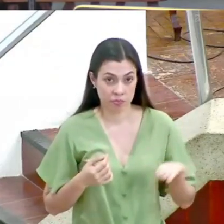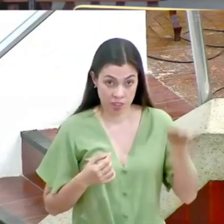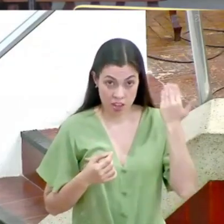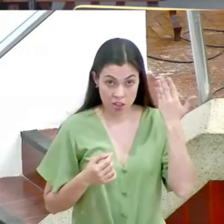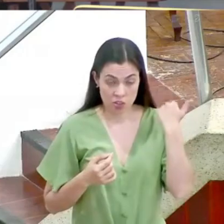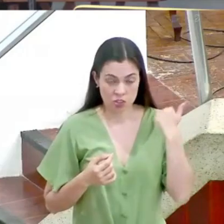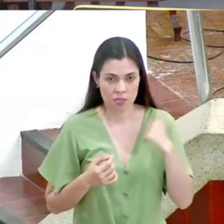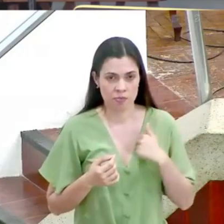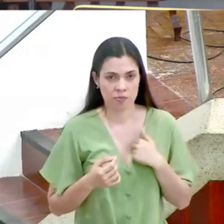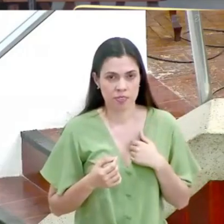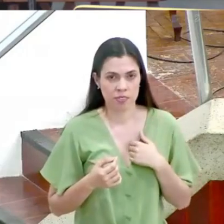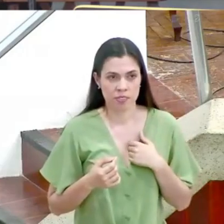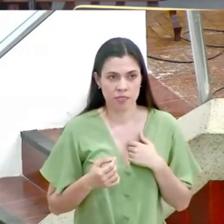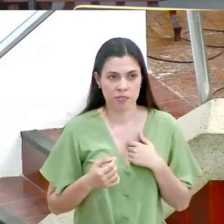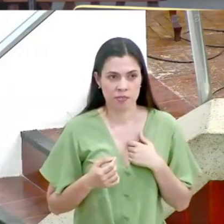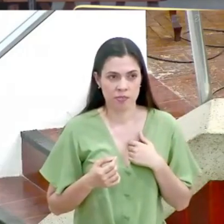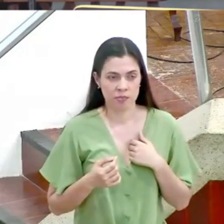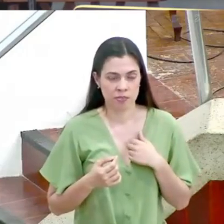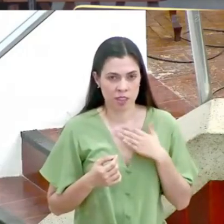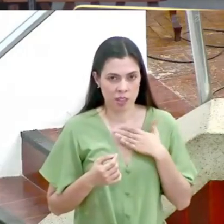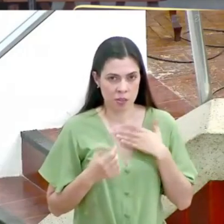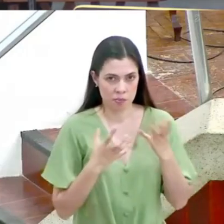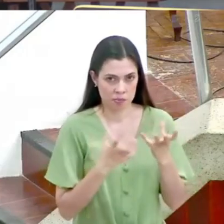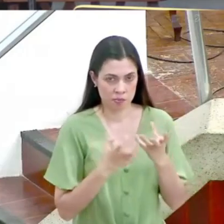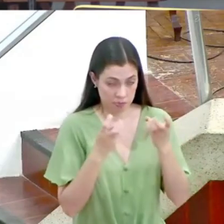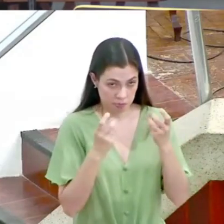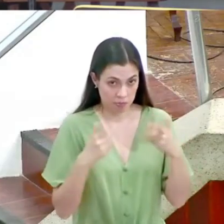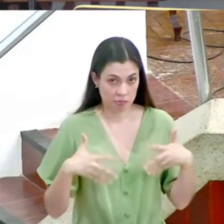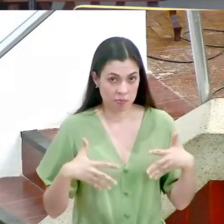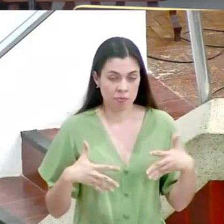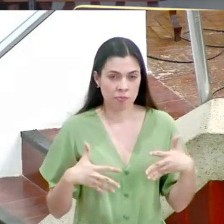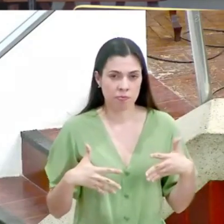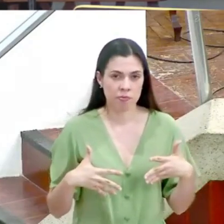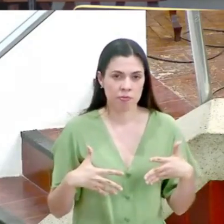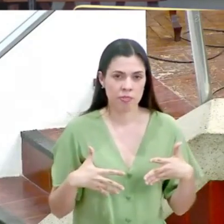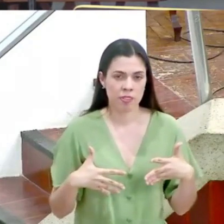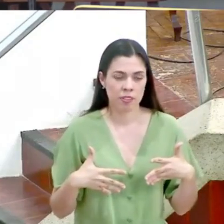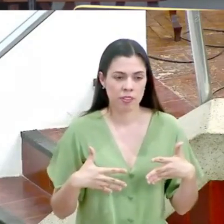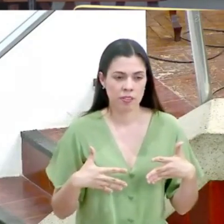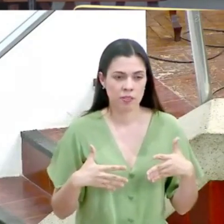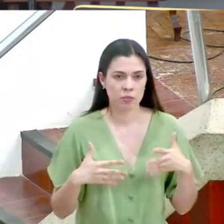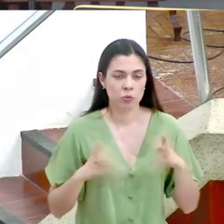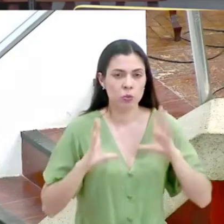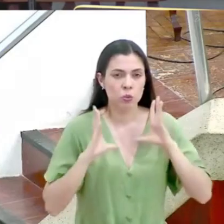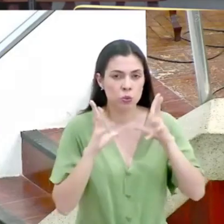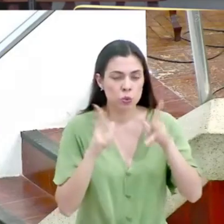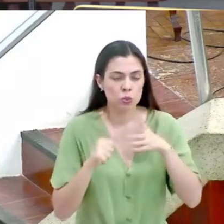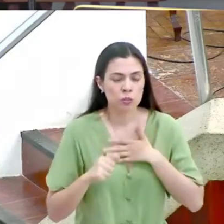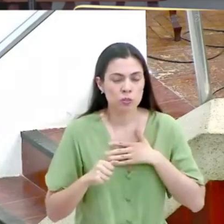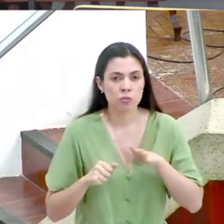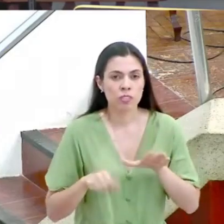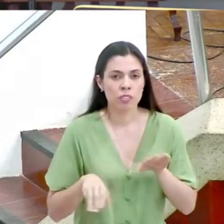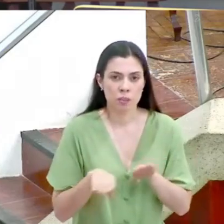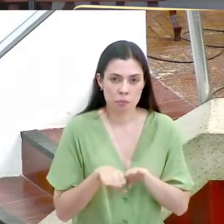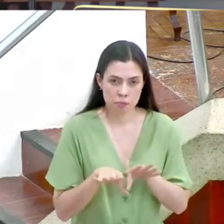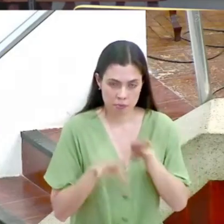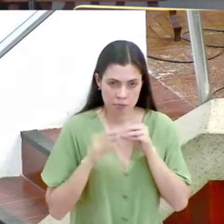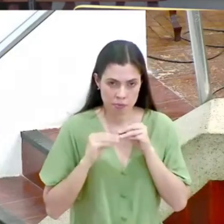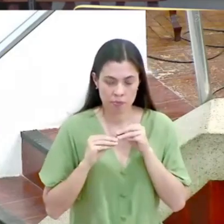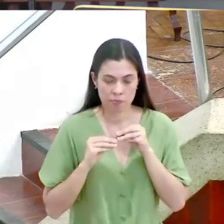3 de primeiro Coríntios 15 vos entreguei o que também